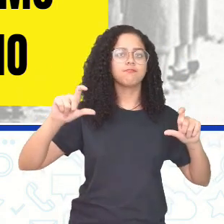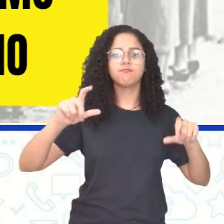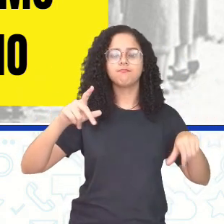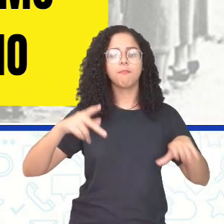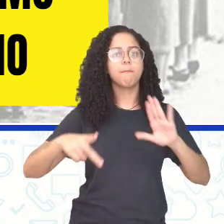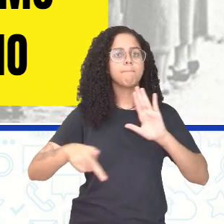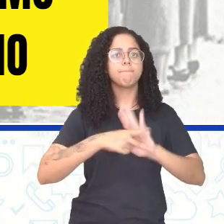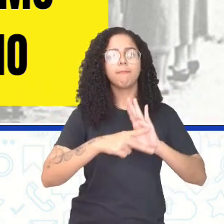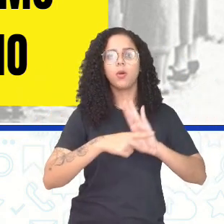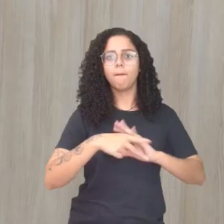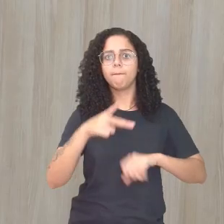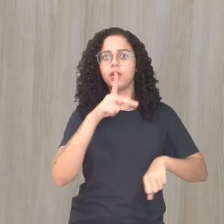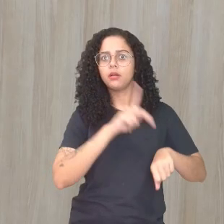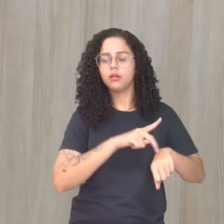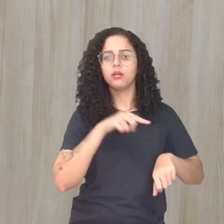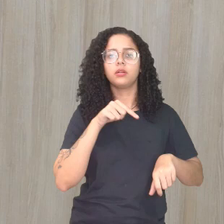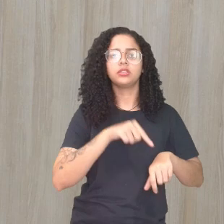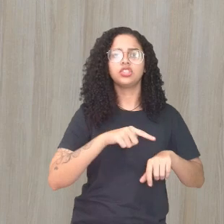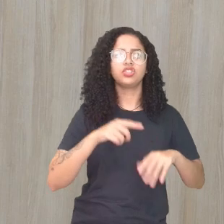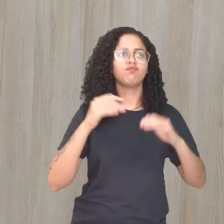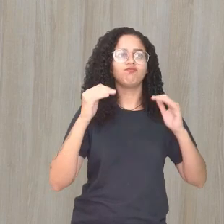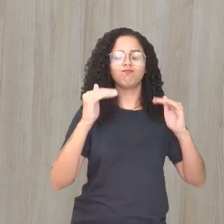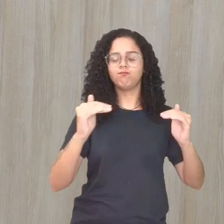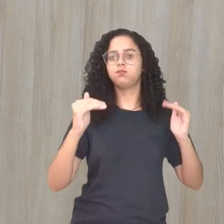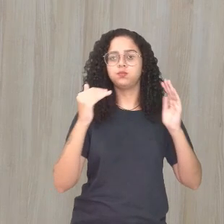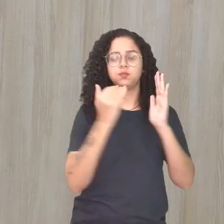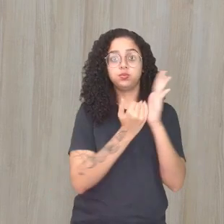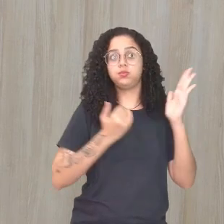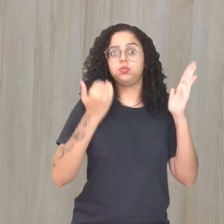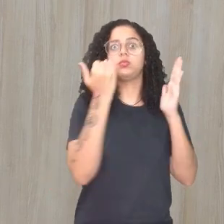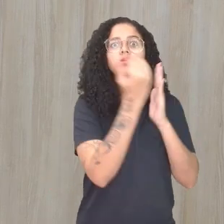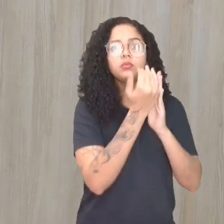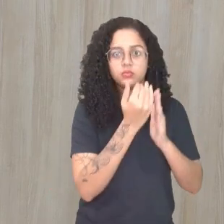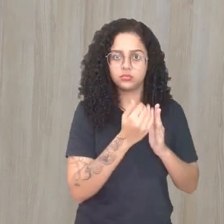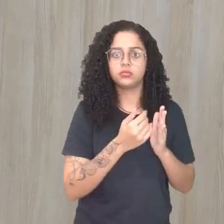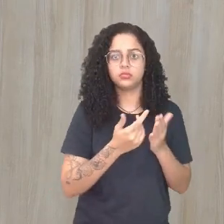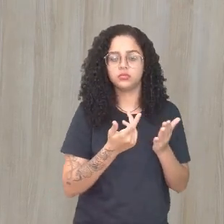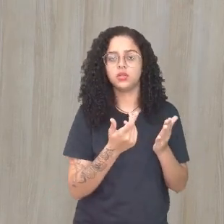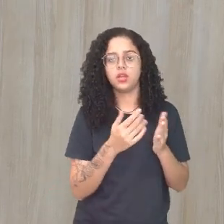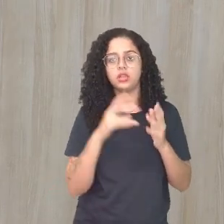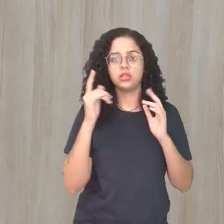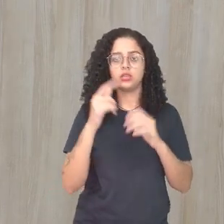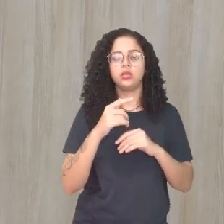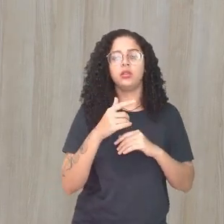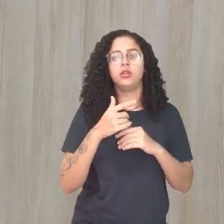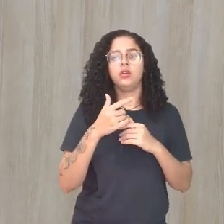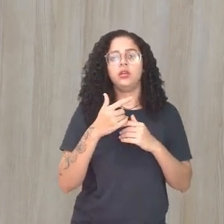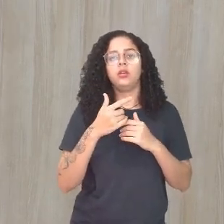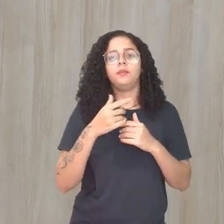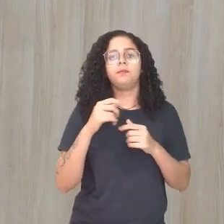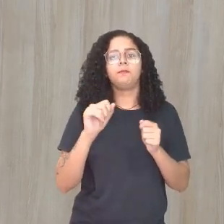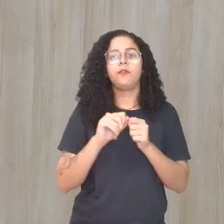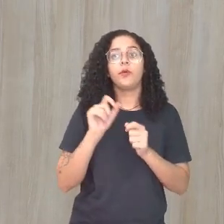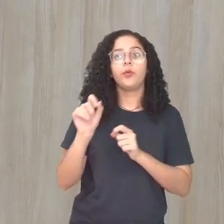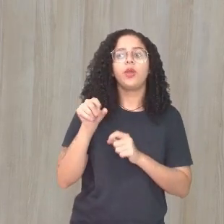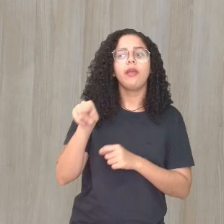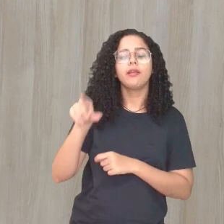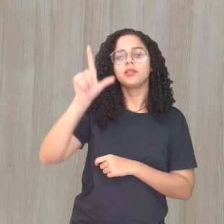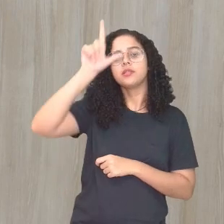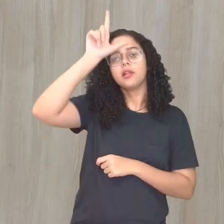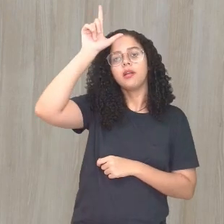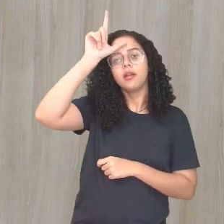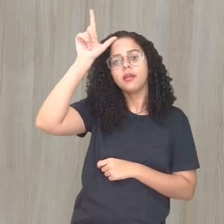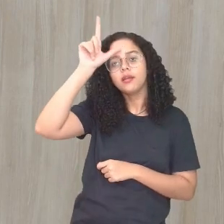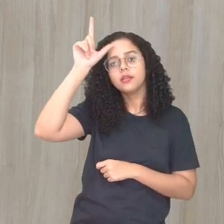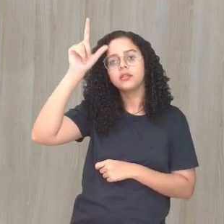nacionalista, né, na realidade é um nacionalismo extremado, né. Então, é aquele nacionalismo que faz com que aqueles líderes eles